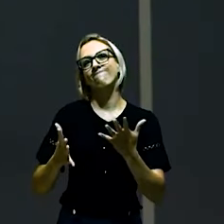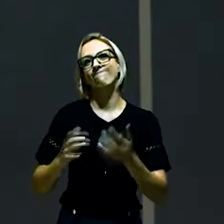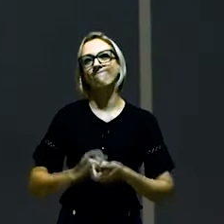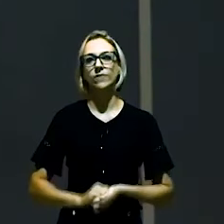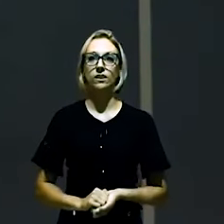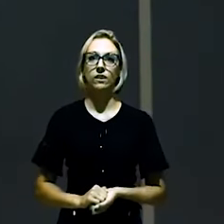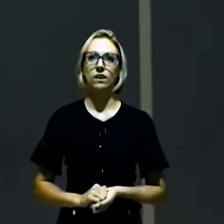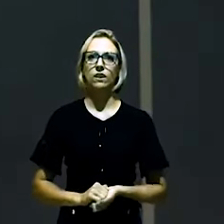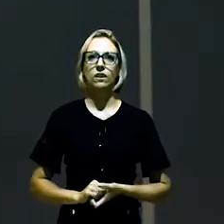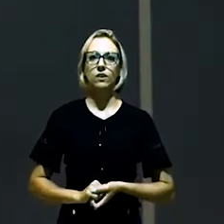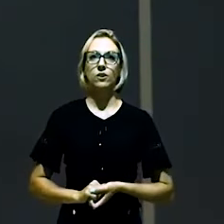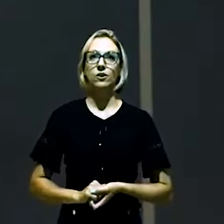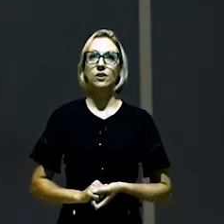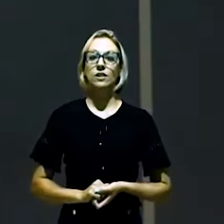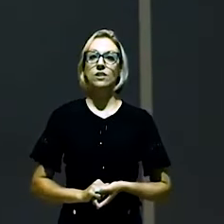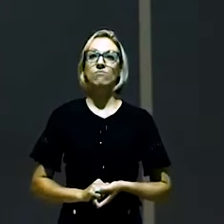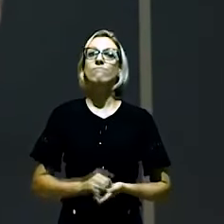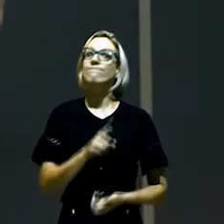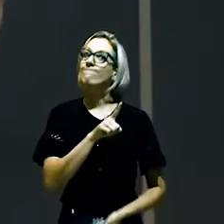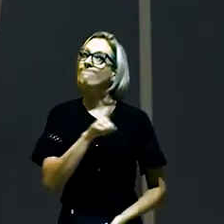Ei, sua decisão,